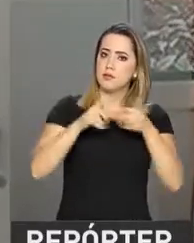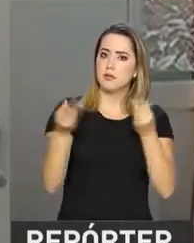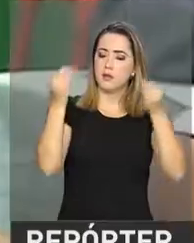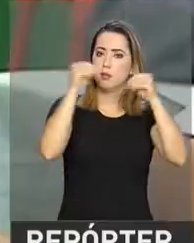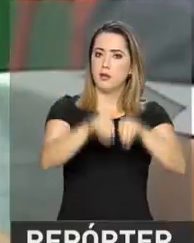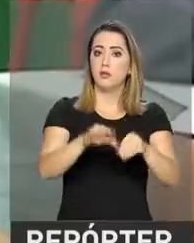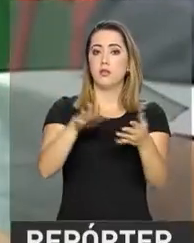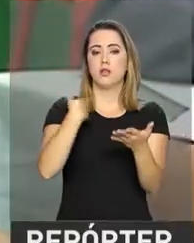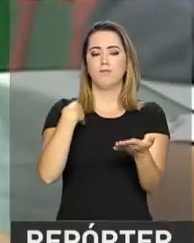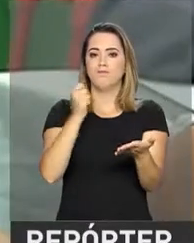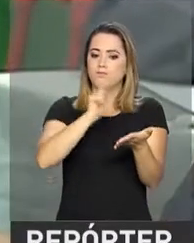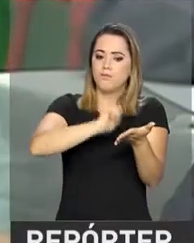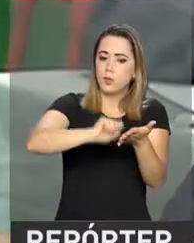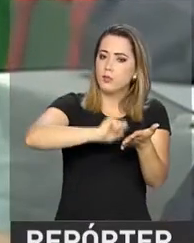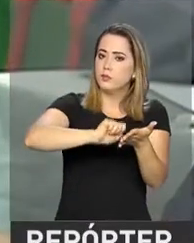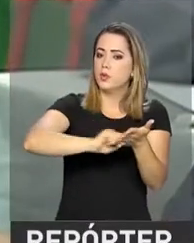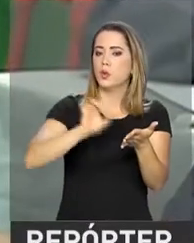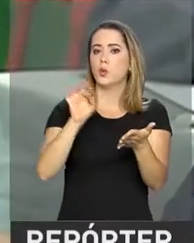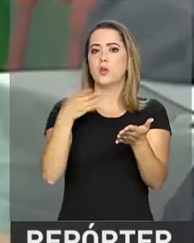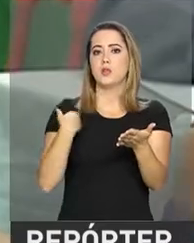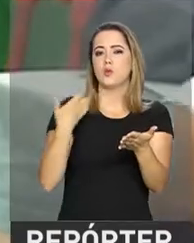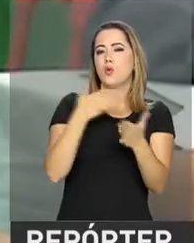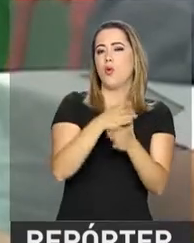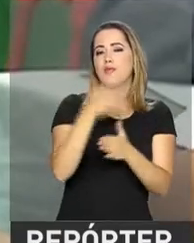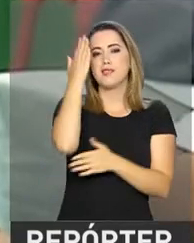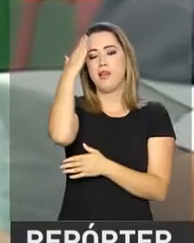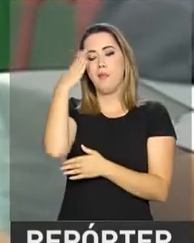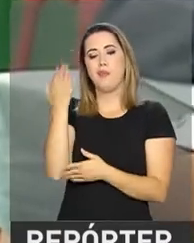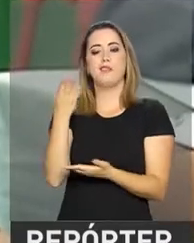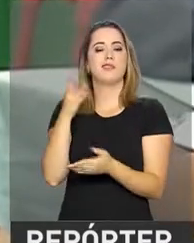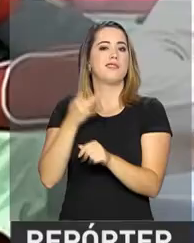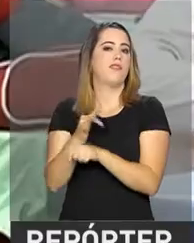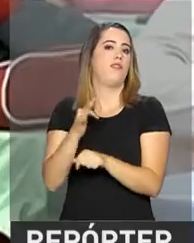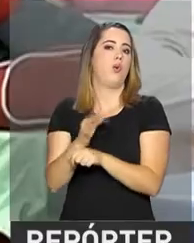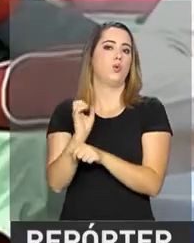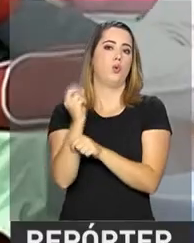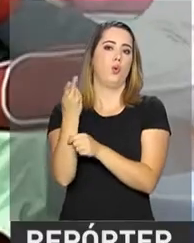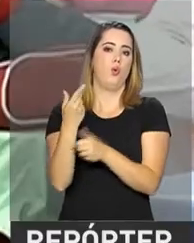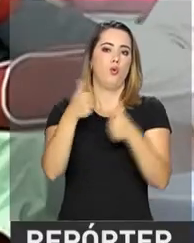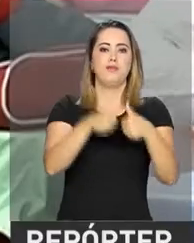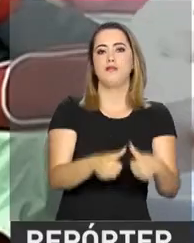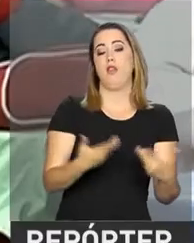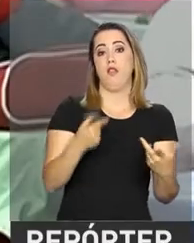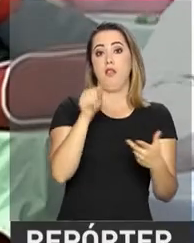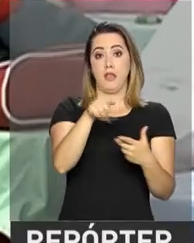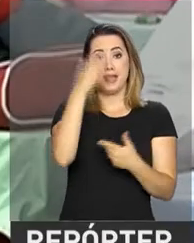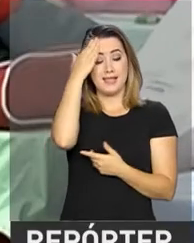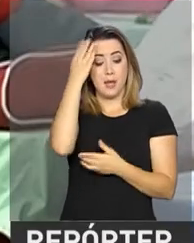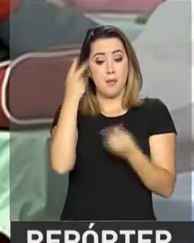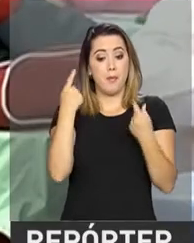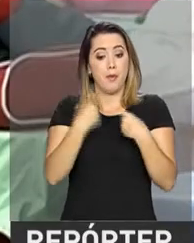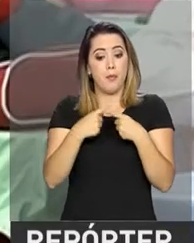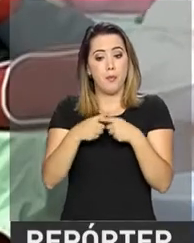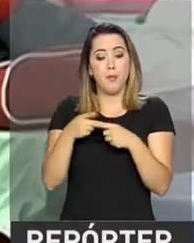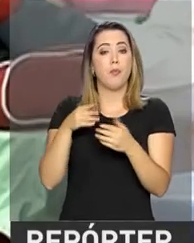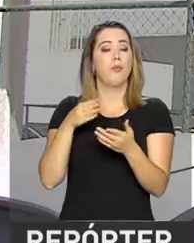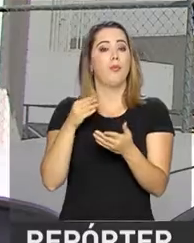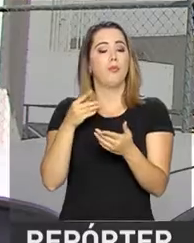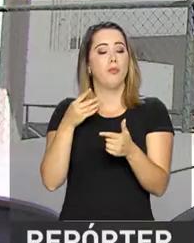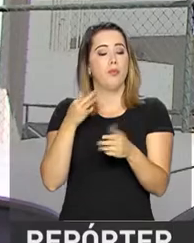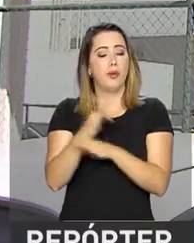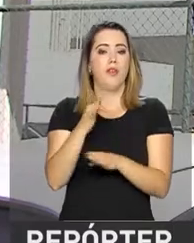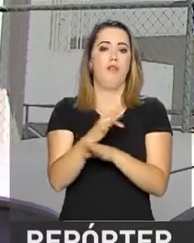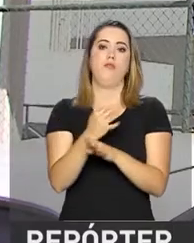registro que não é simplesmente uma freqüência uma ausência em razão é porque nós precisamos buscar esses alunos da escola